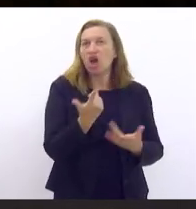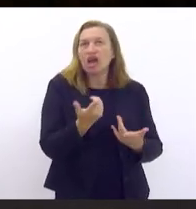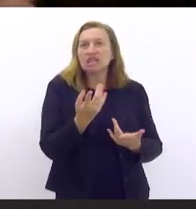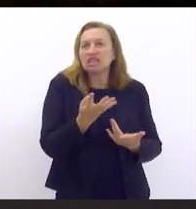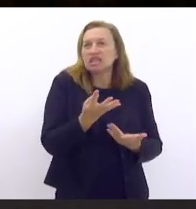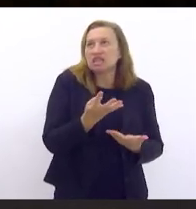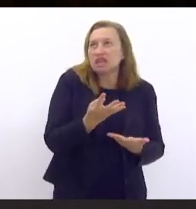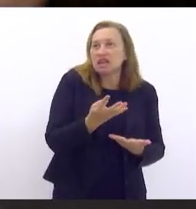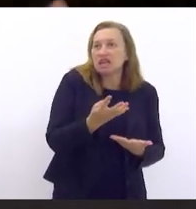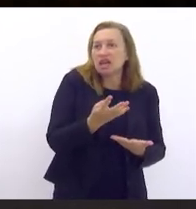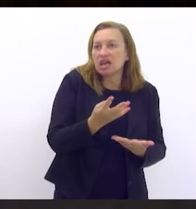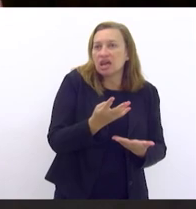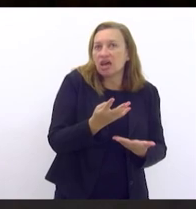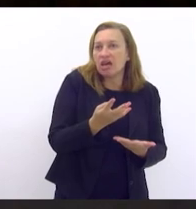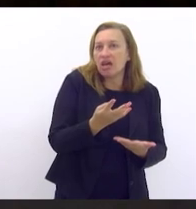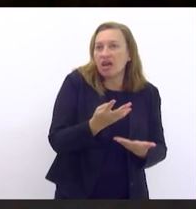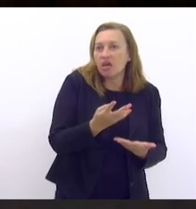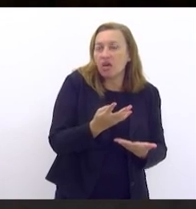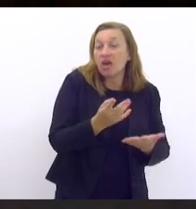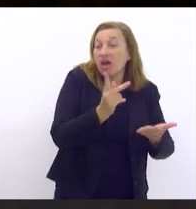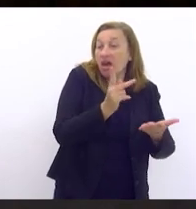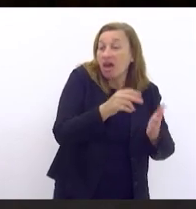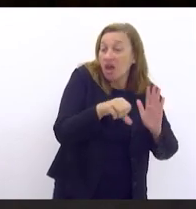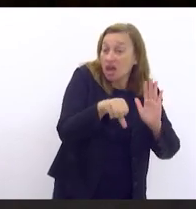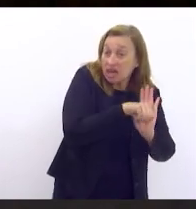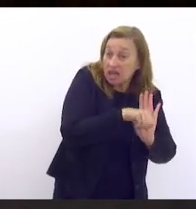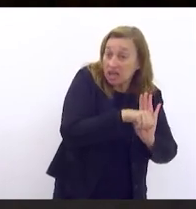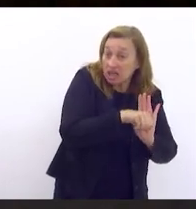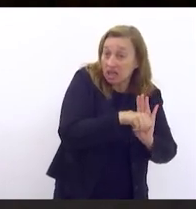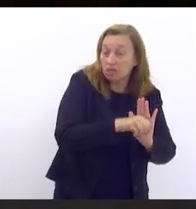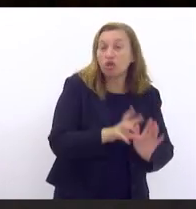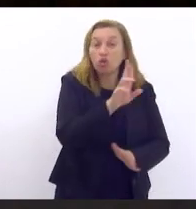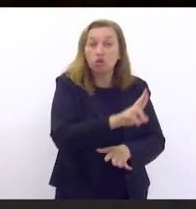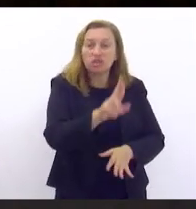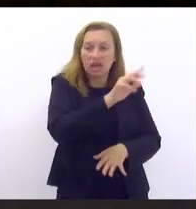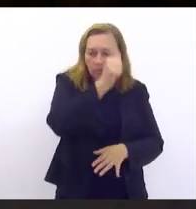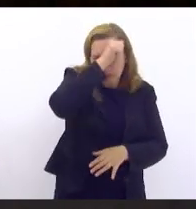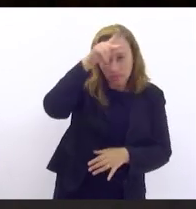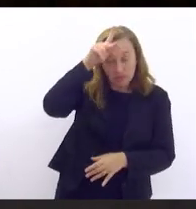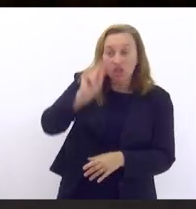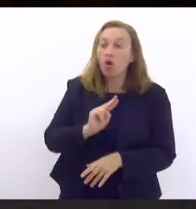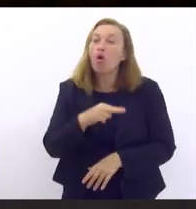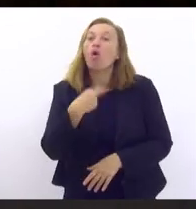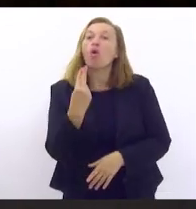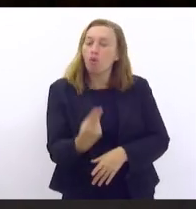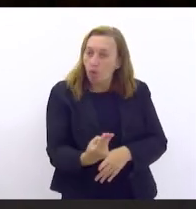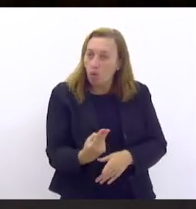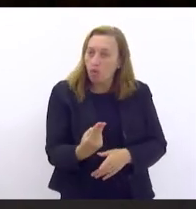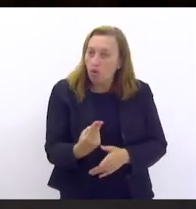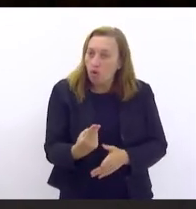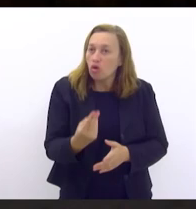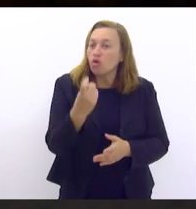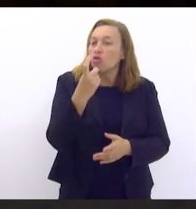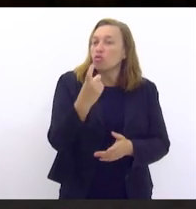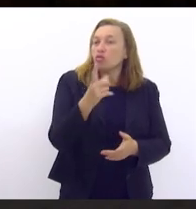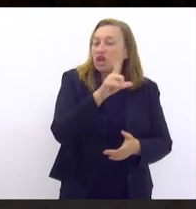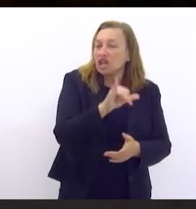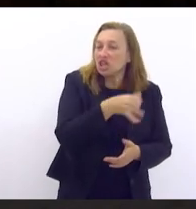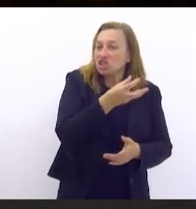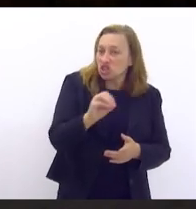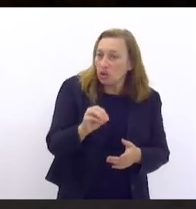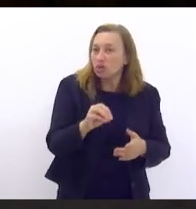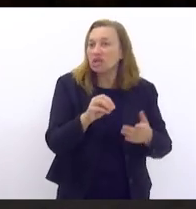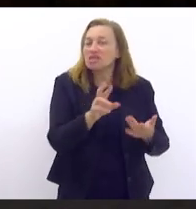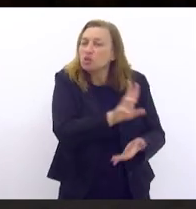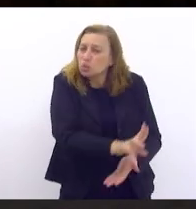quer dizer legal não seja ele ilegal sendo utilizado por uma Prefeitura ou seja ele realmente é um lixão que que tá